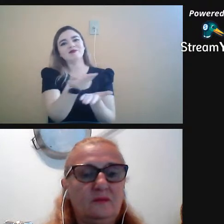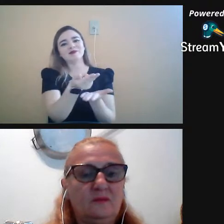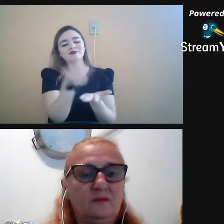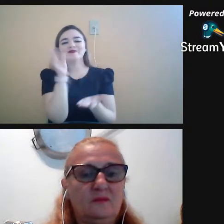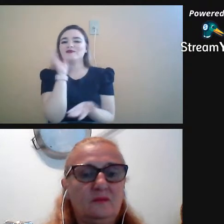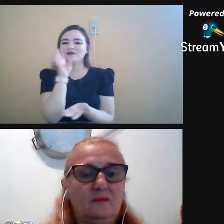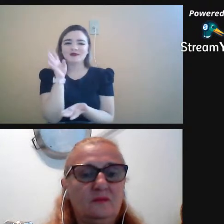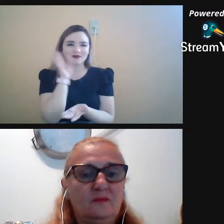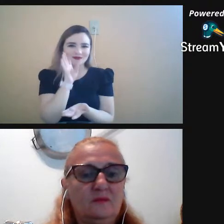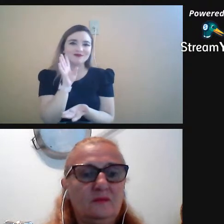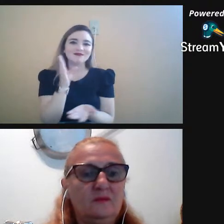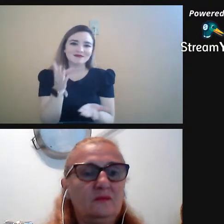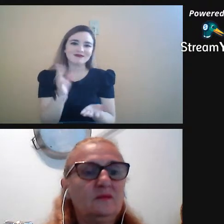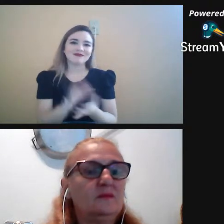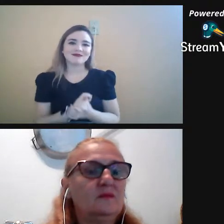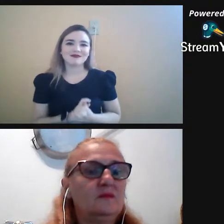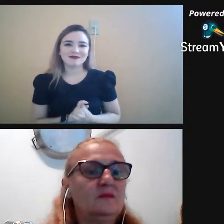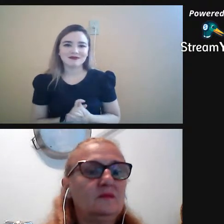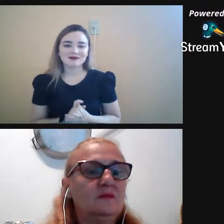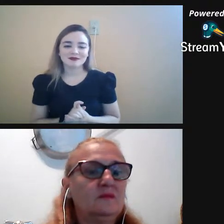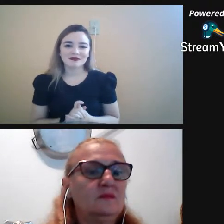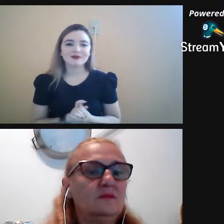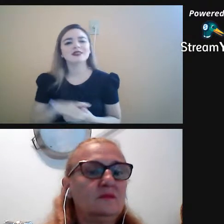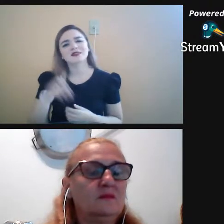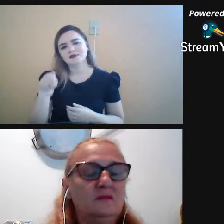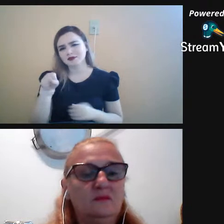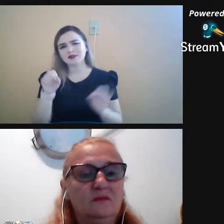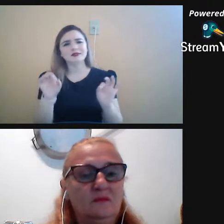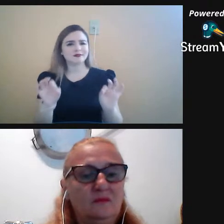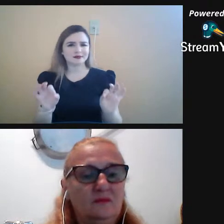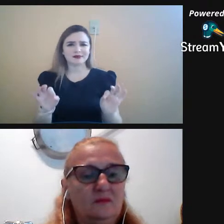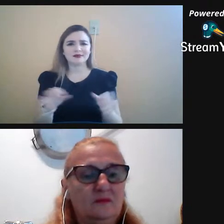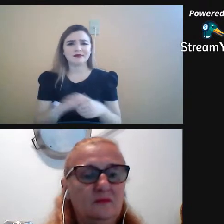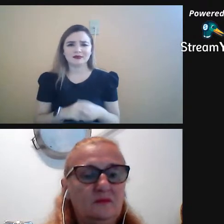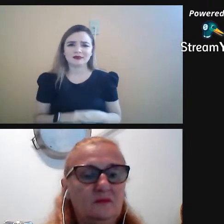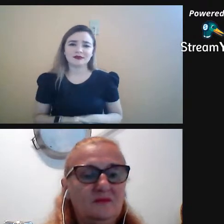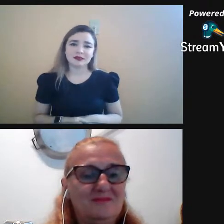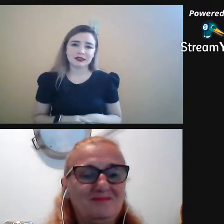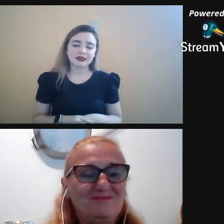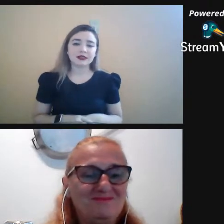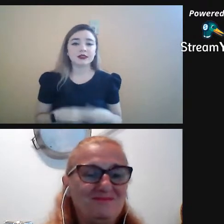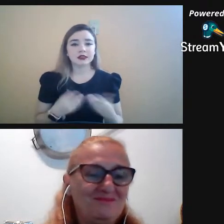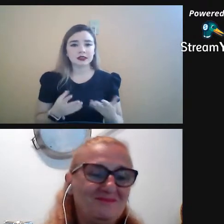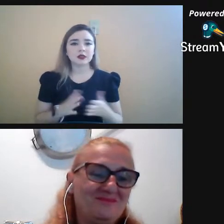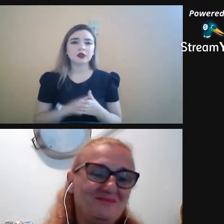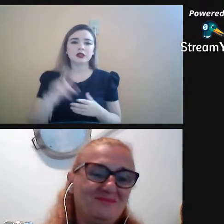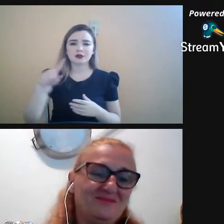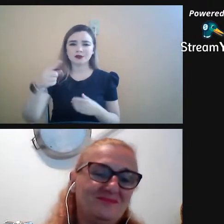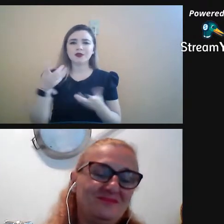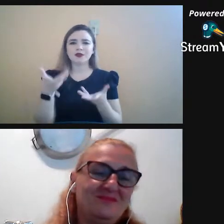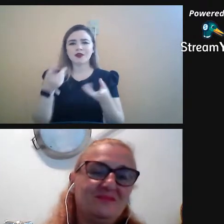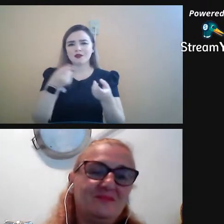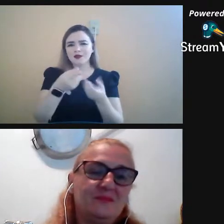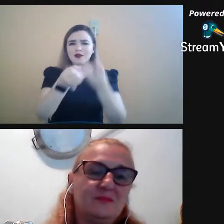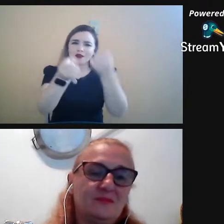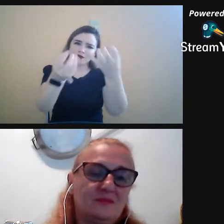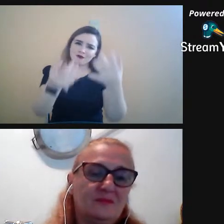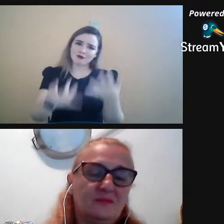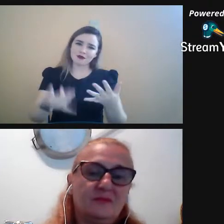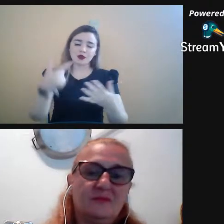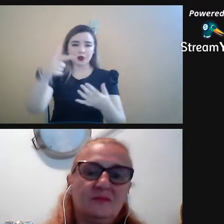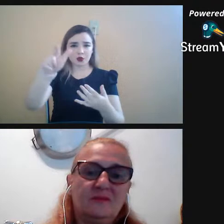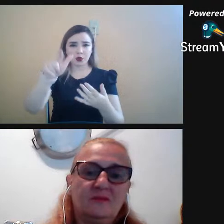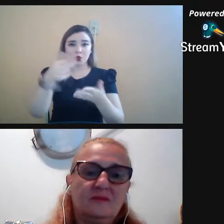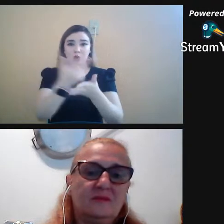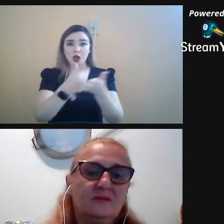visão, né? Uhum. Sim, com certeza. Então, depois eu quero que você fale com a gente sobre outros